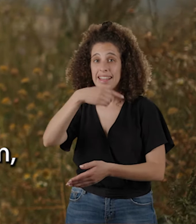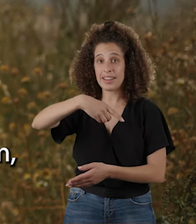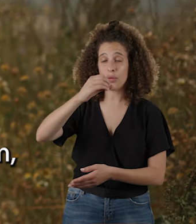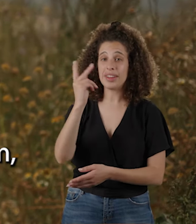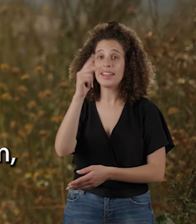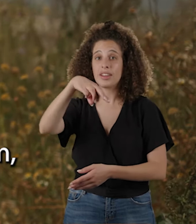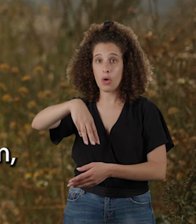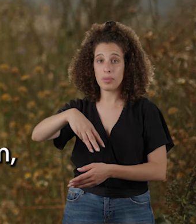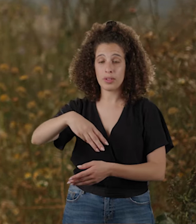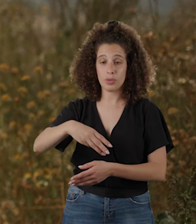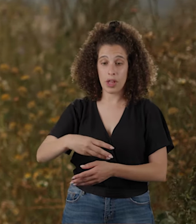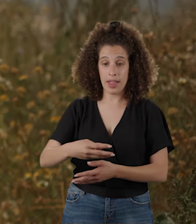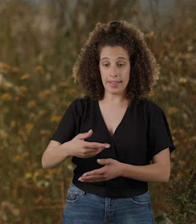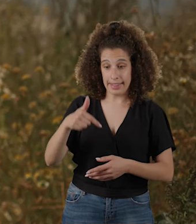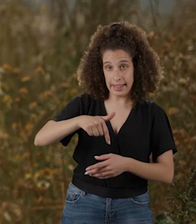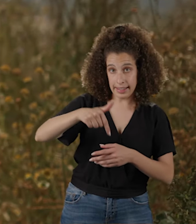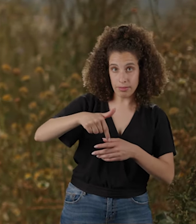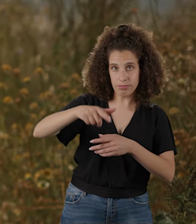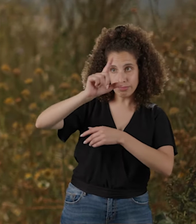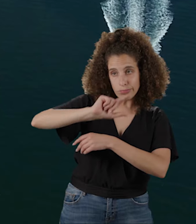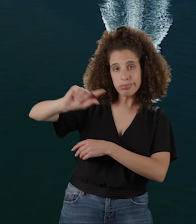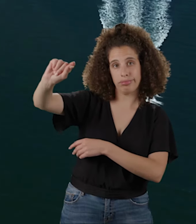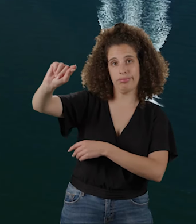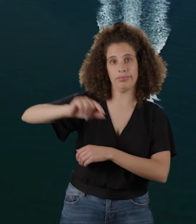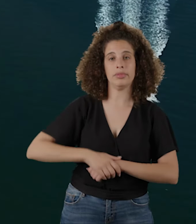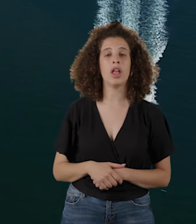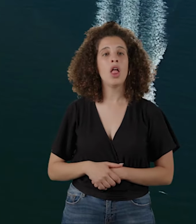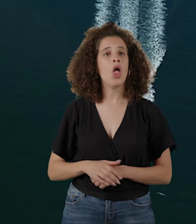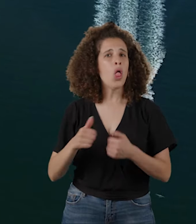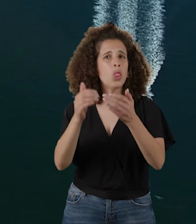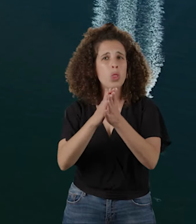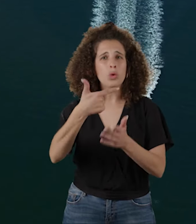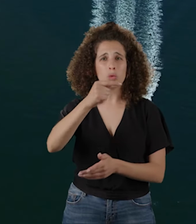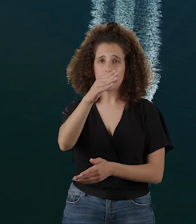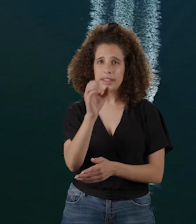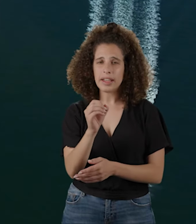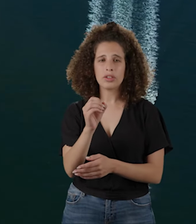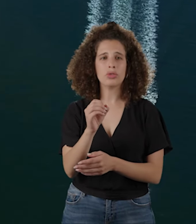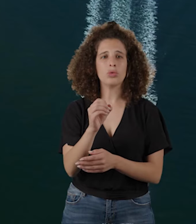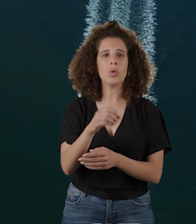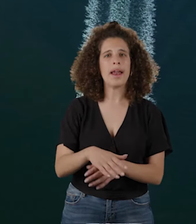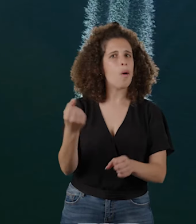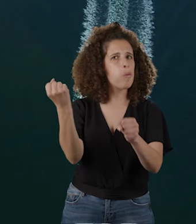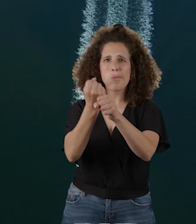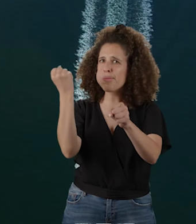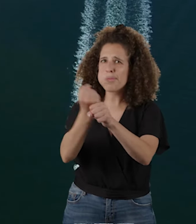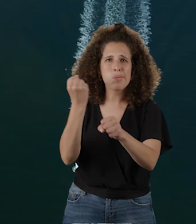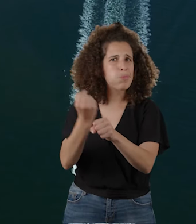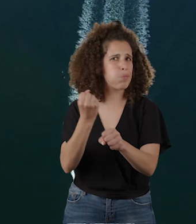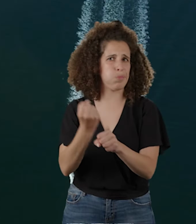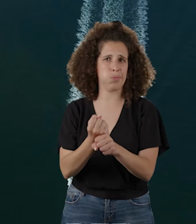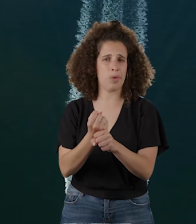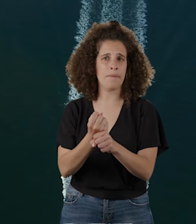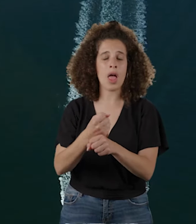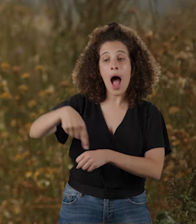km do sítio onde estamos, a 90 km de Cacilhas. Todo este Tejo era então fervilhante de atividade e,